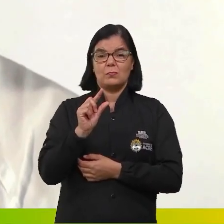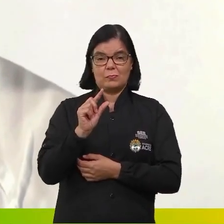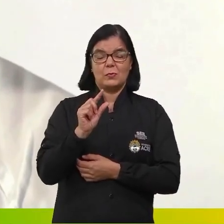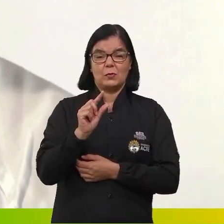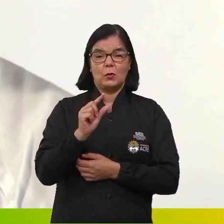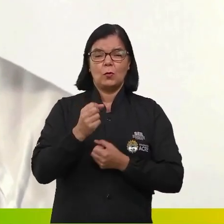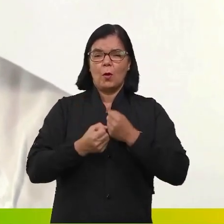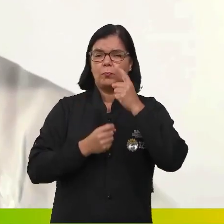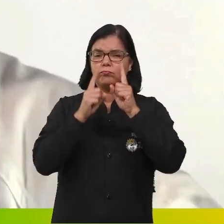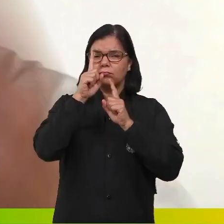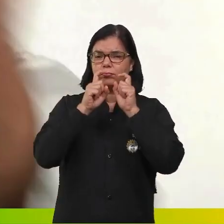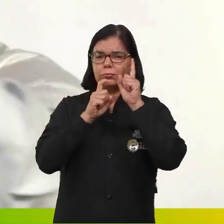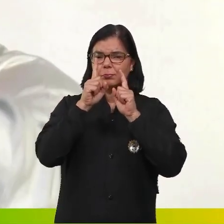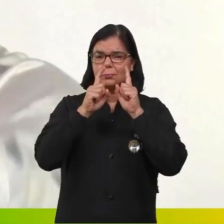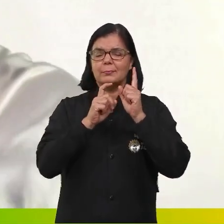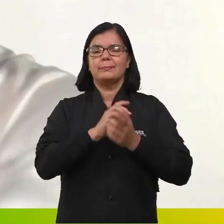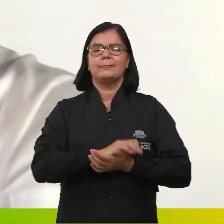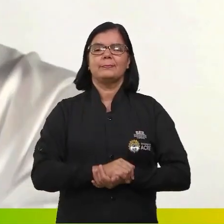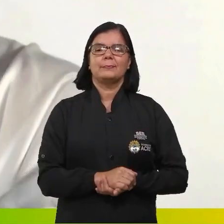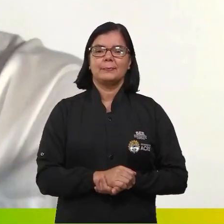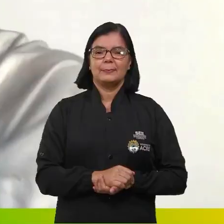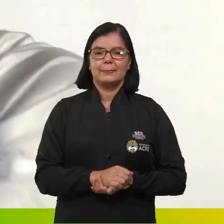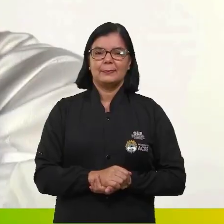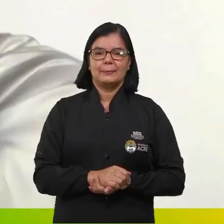suas expressões.